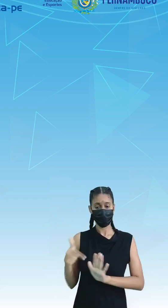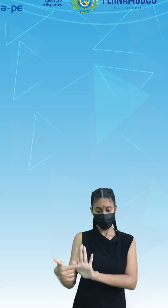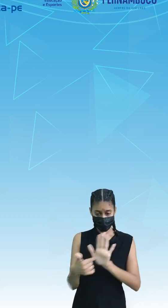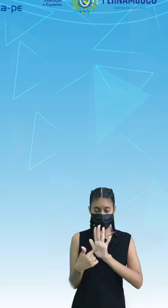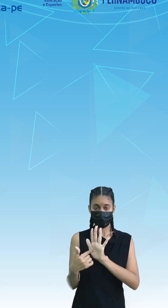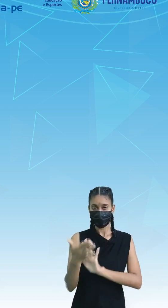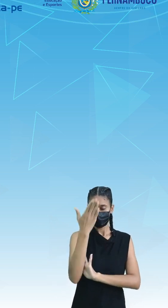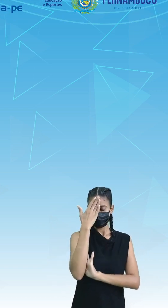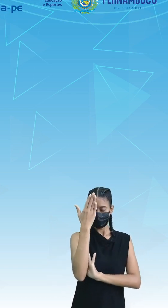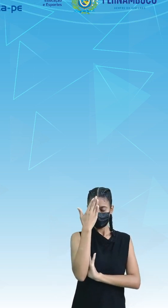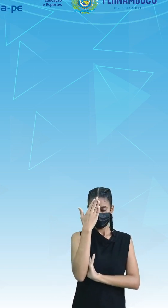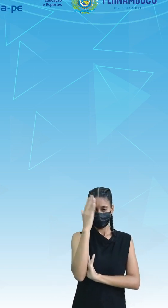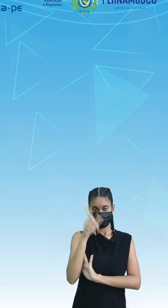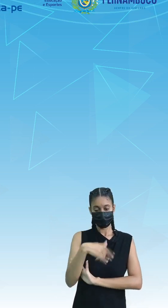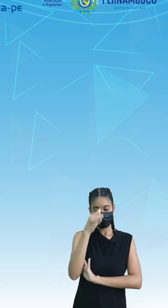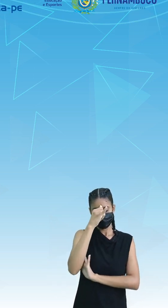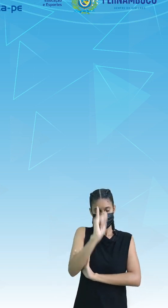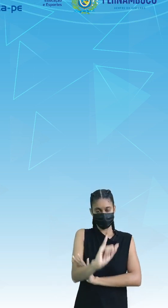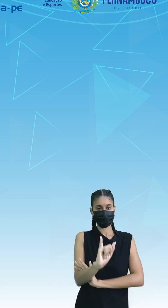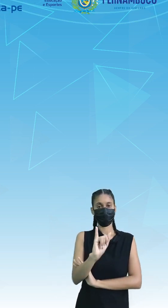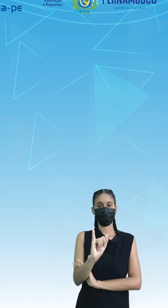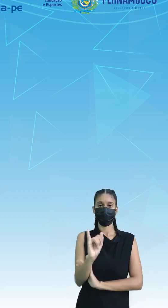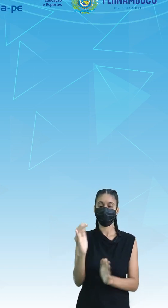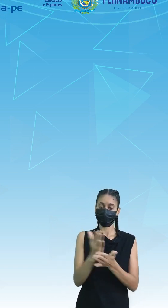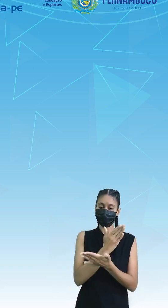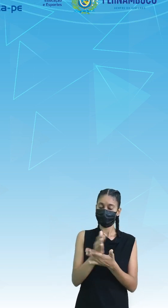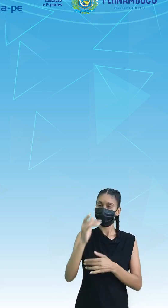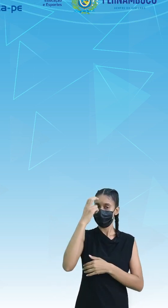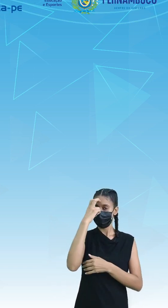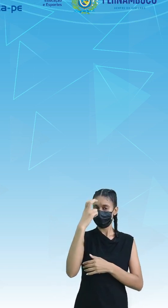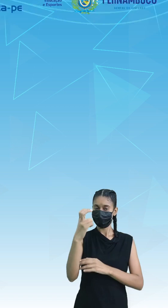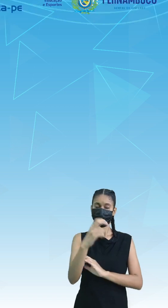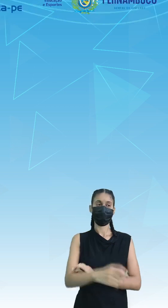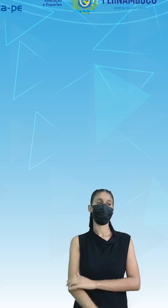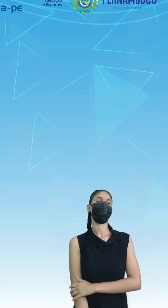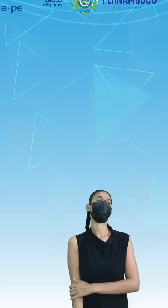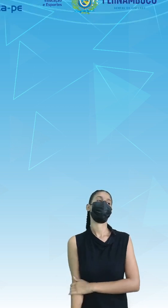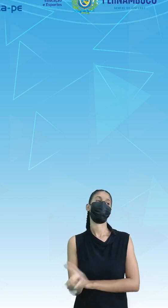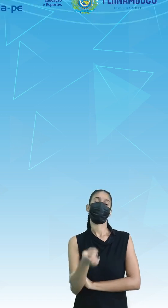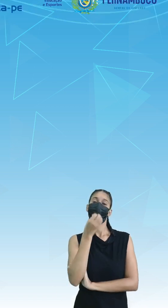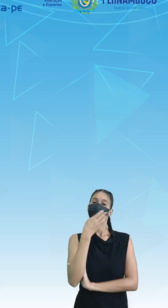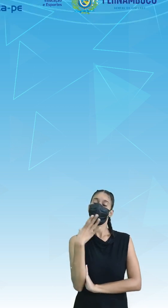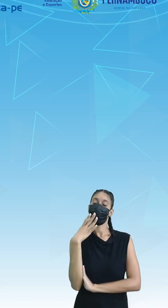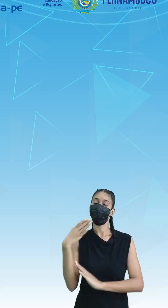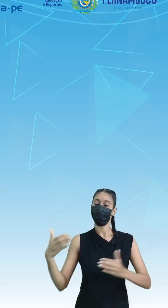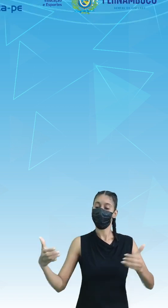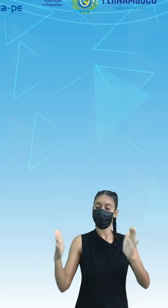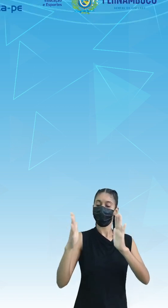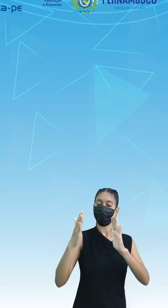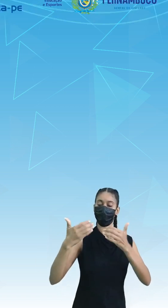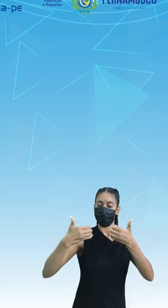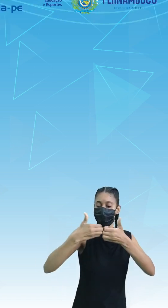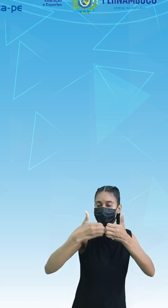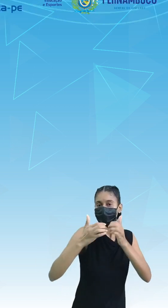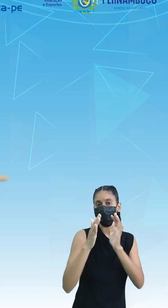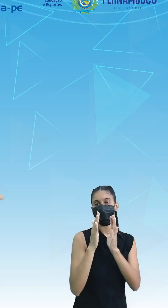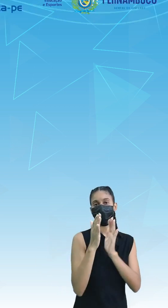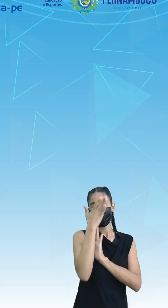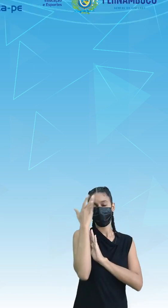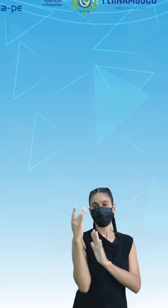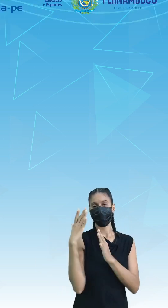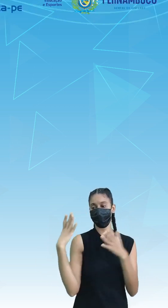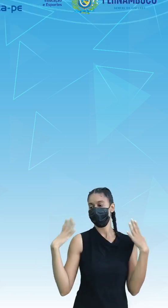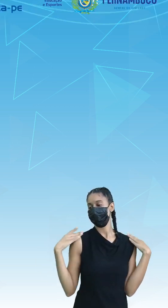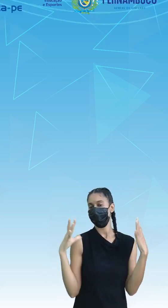transmite uma ideia. E evite, em certas culturas, não é de bom tom se aproximar muita pessoa,